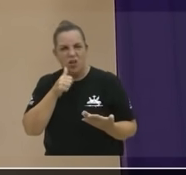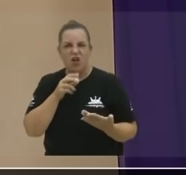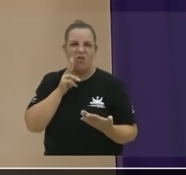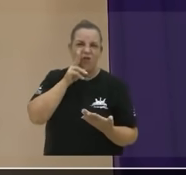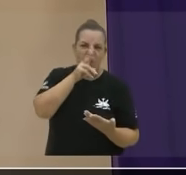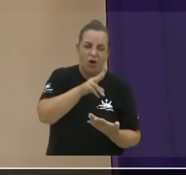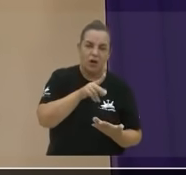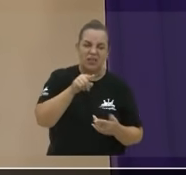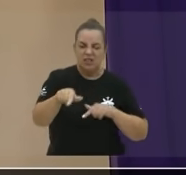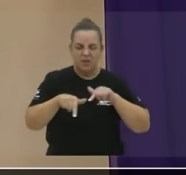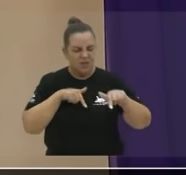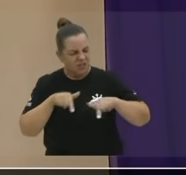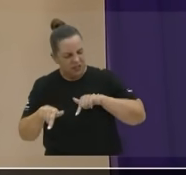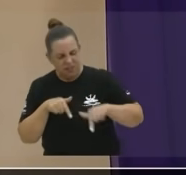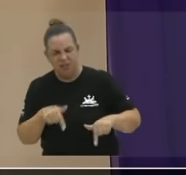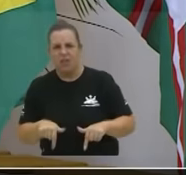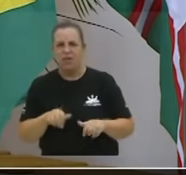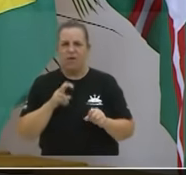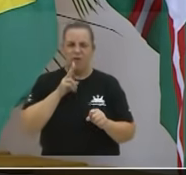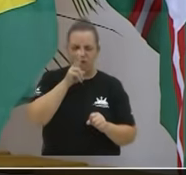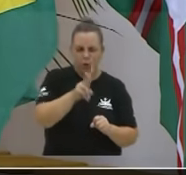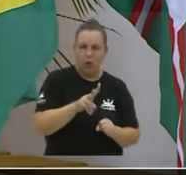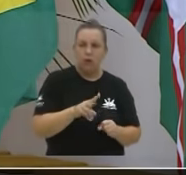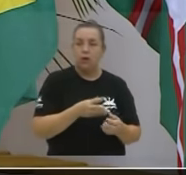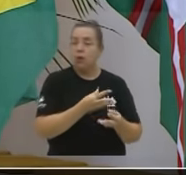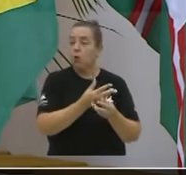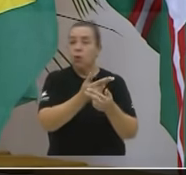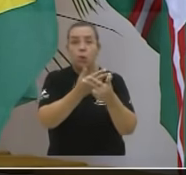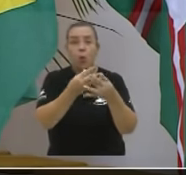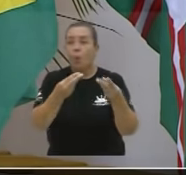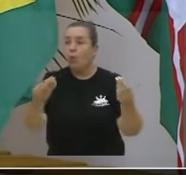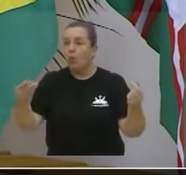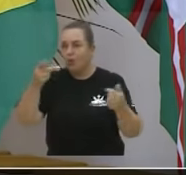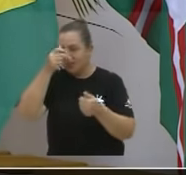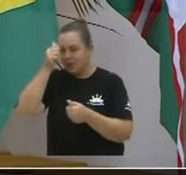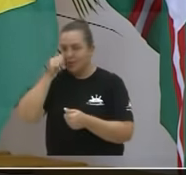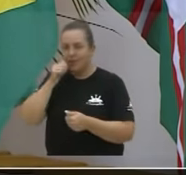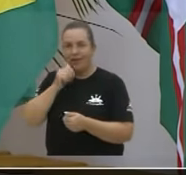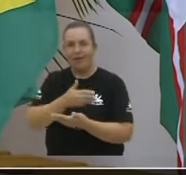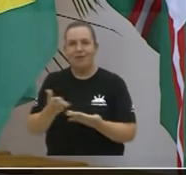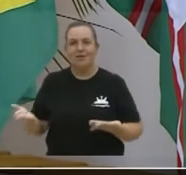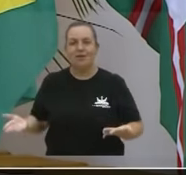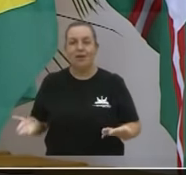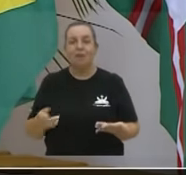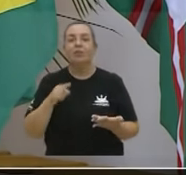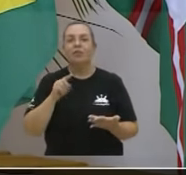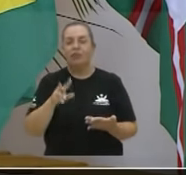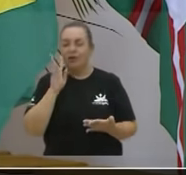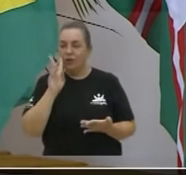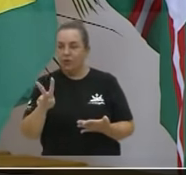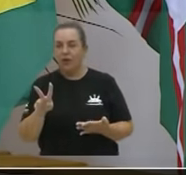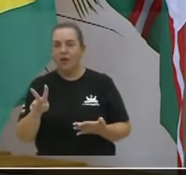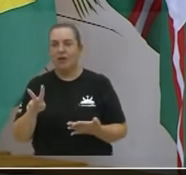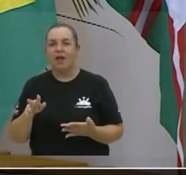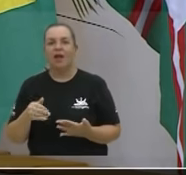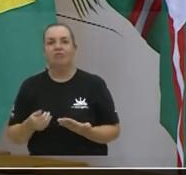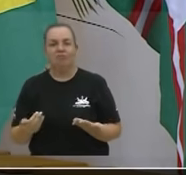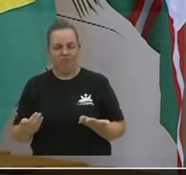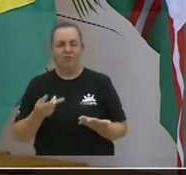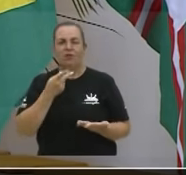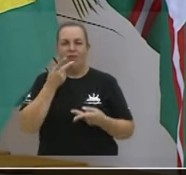enérgica, trabalhadeira, como tantas mulheres, que se ouve a profissão de